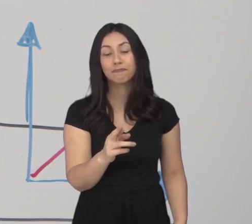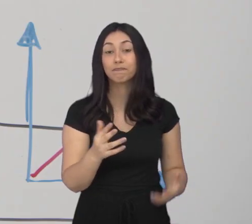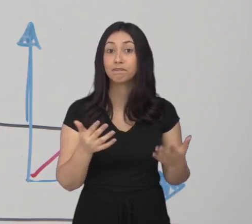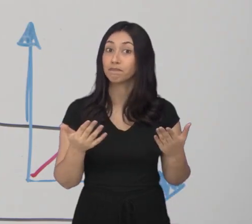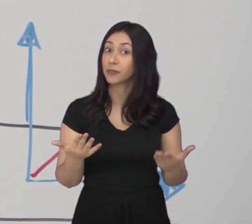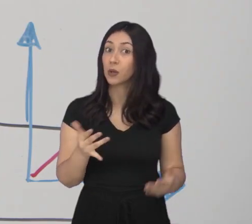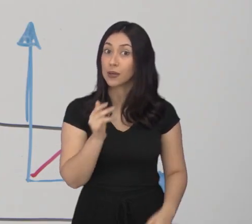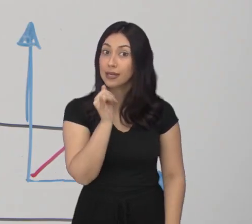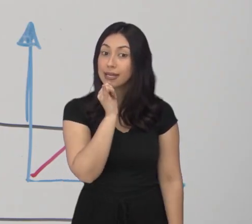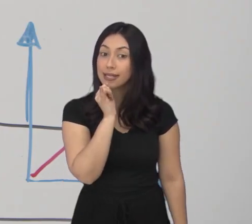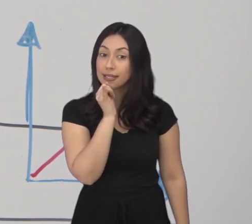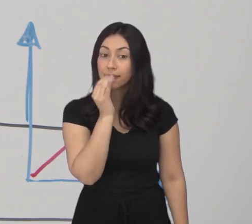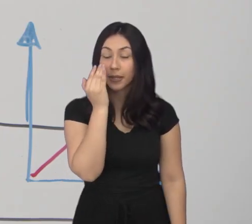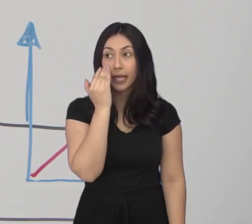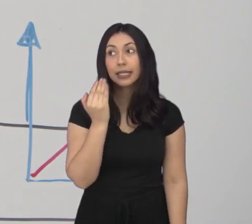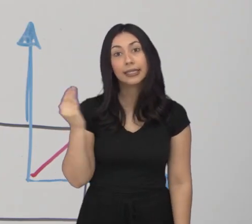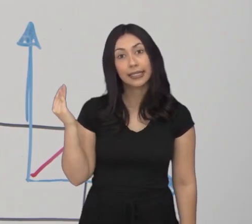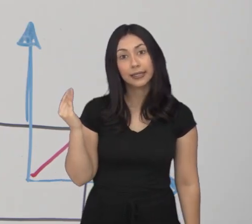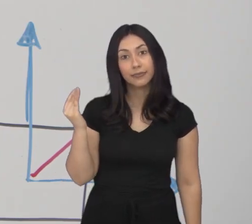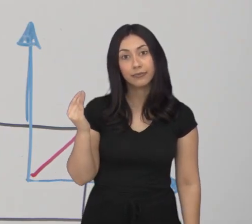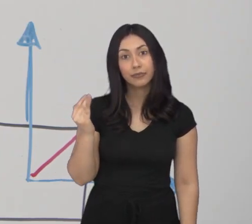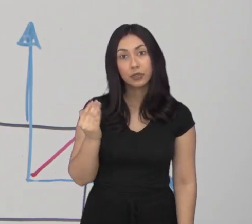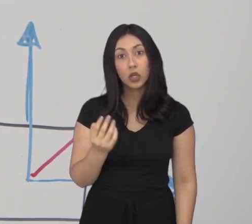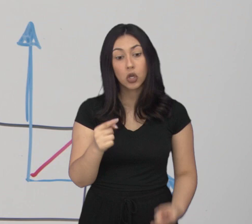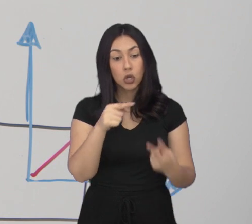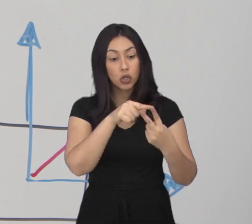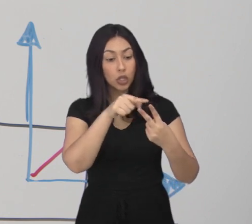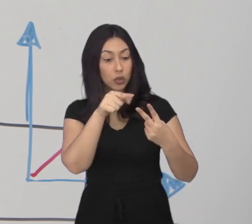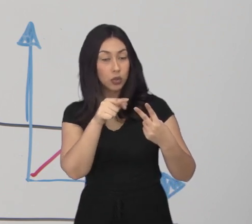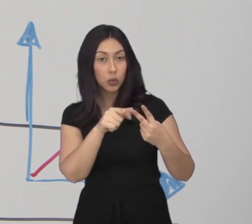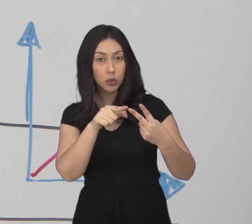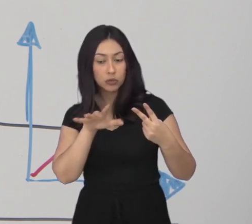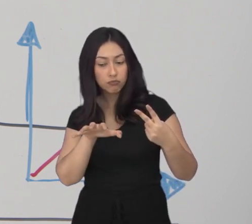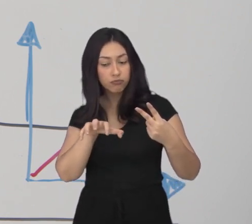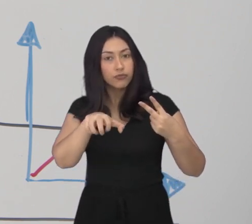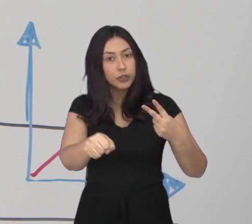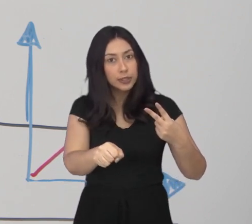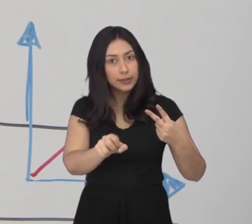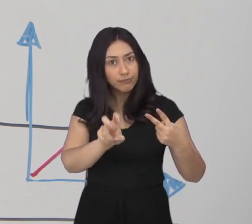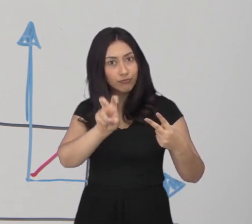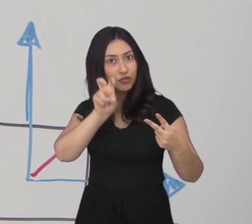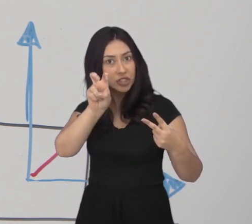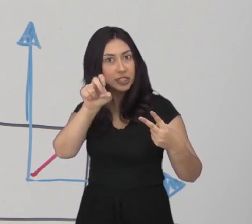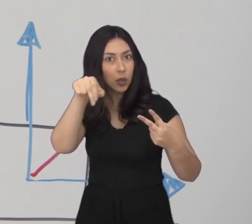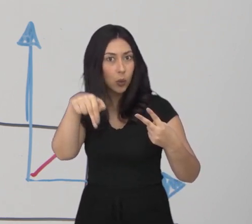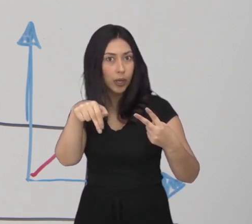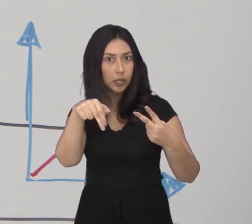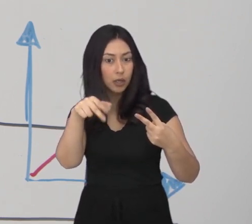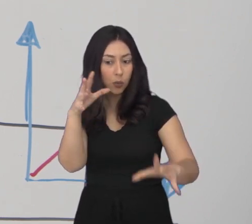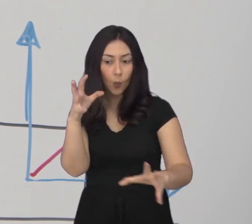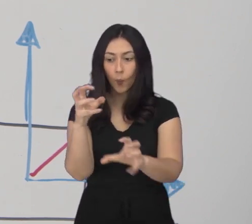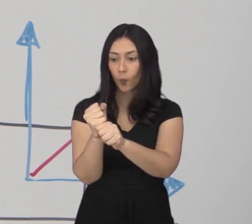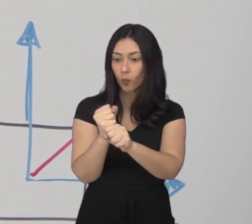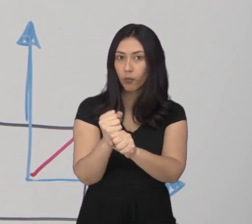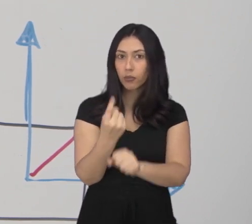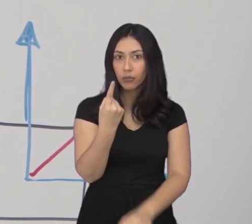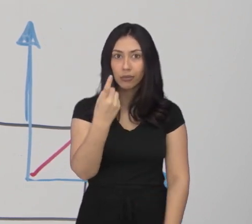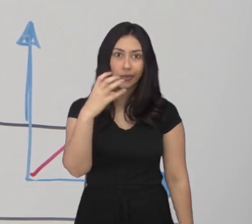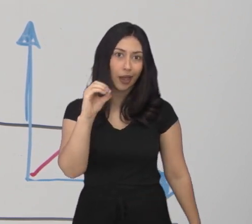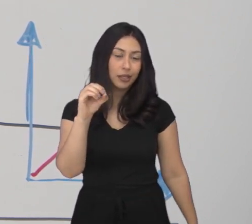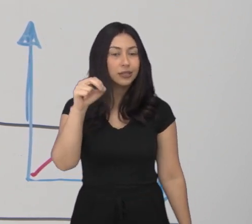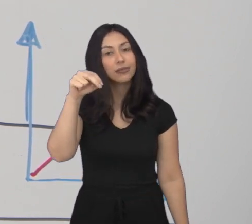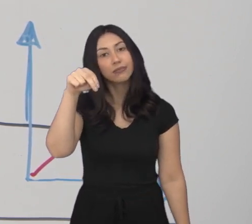só, um exemplo, 5 newtons com 5 newtons, eu tenho uma resultante de 10 newtons, beleza?